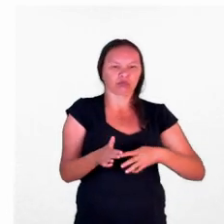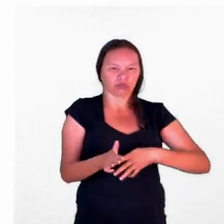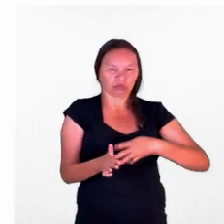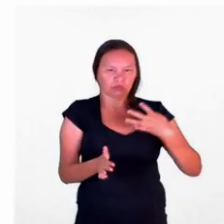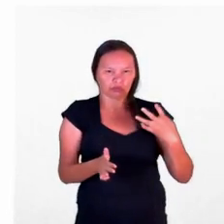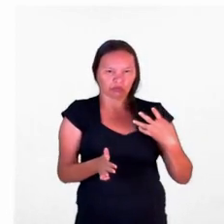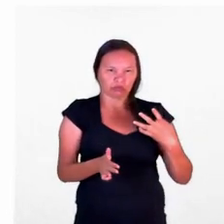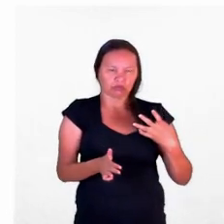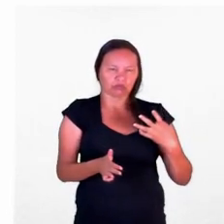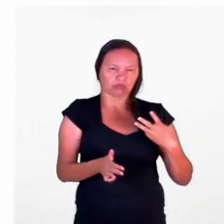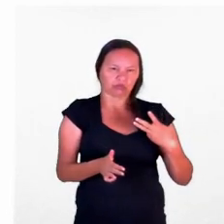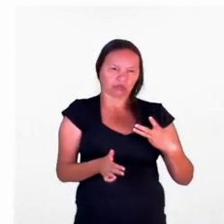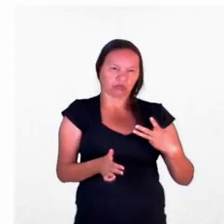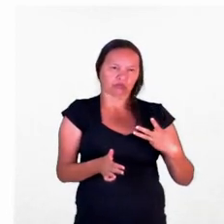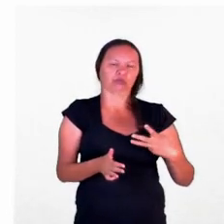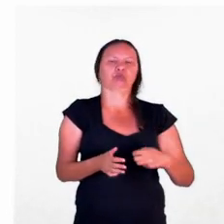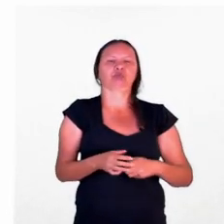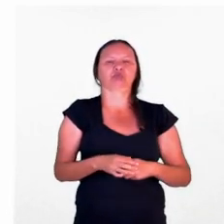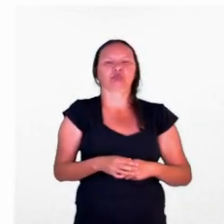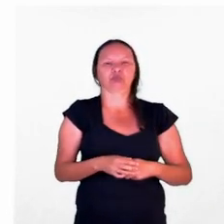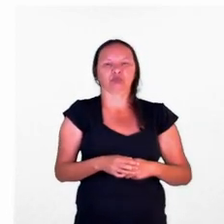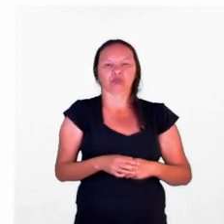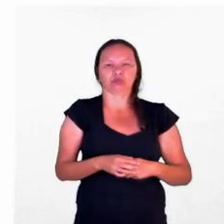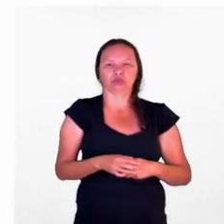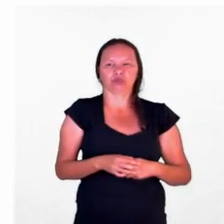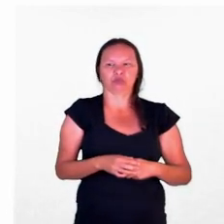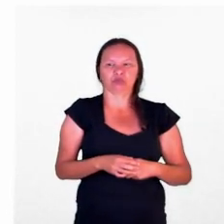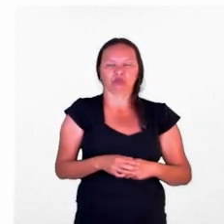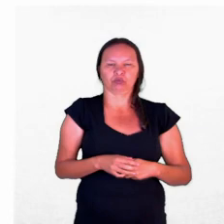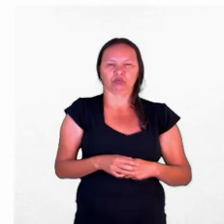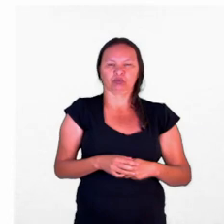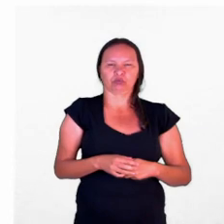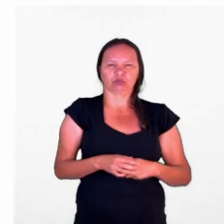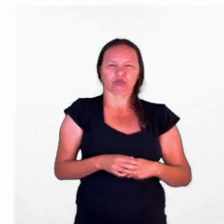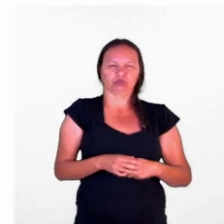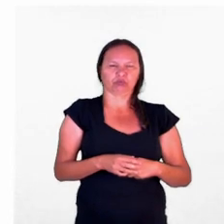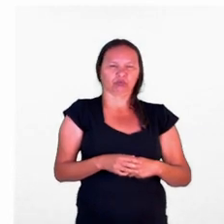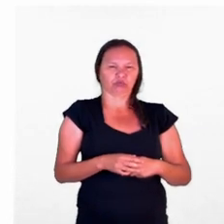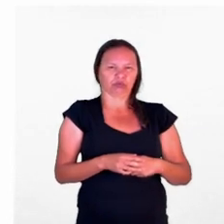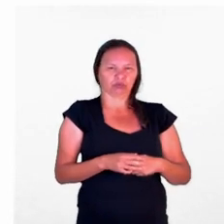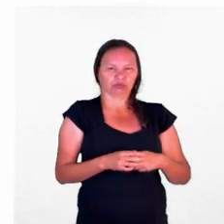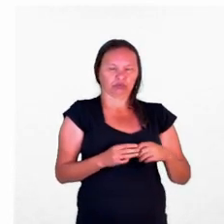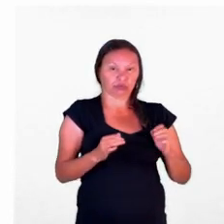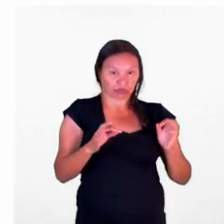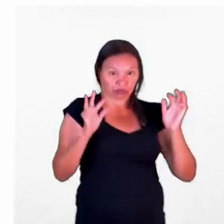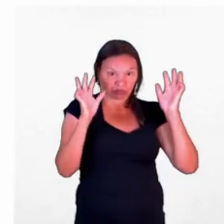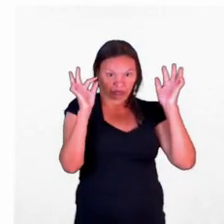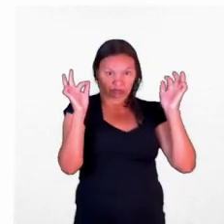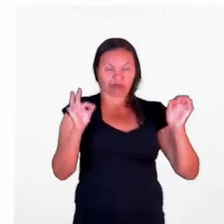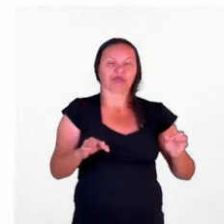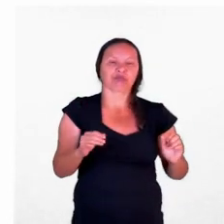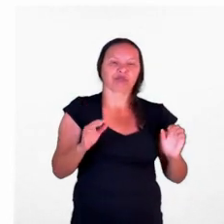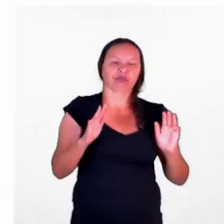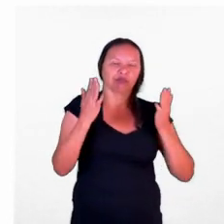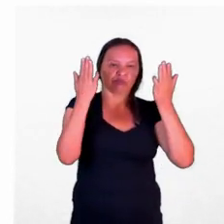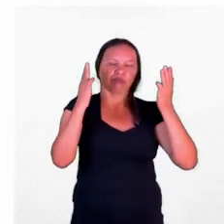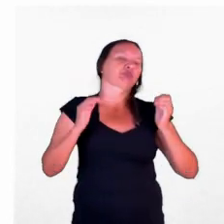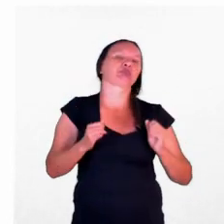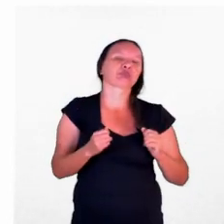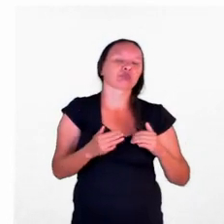caso que eu não diria que é propriamente ainda de de de sucesso mas que eu acredito que nesse